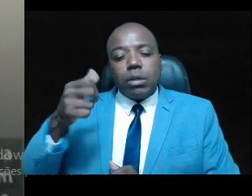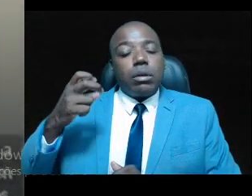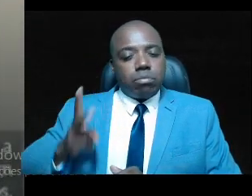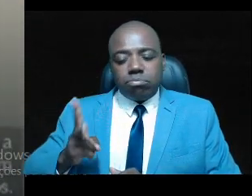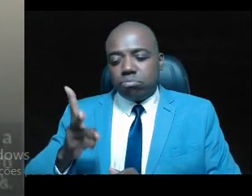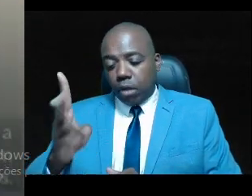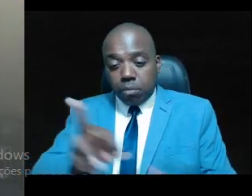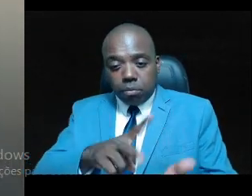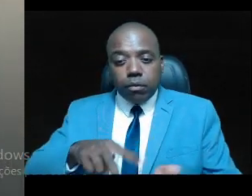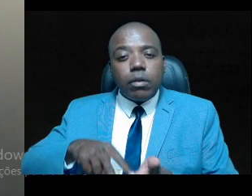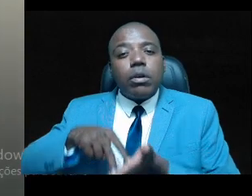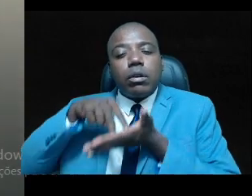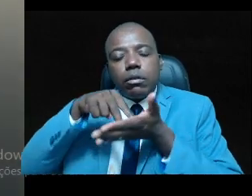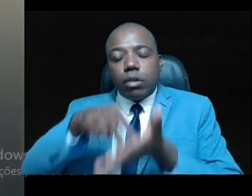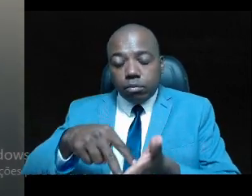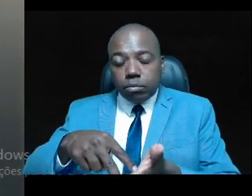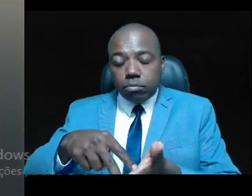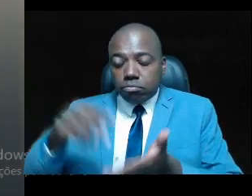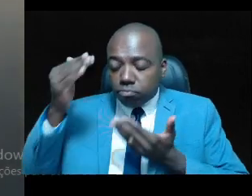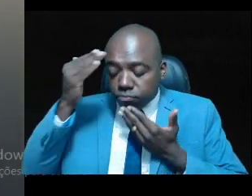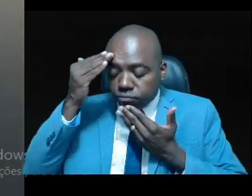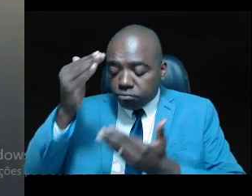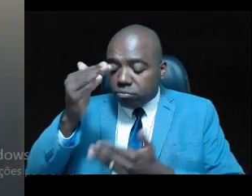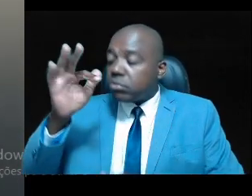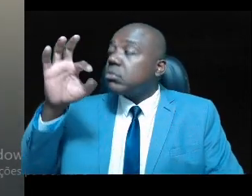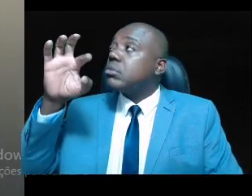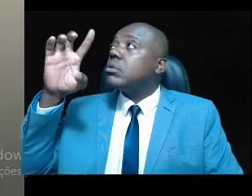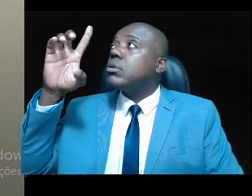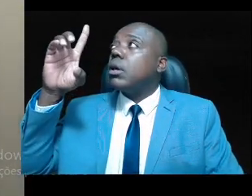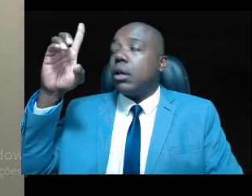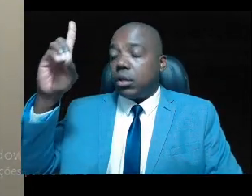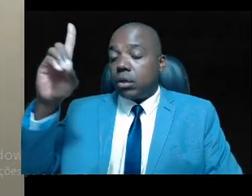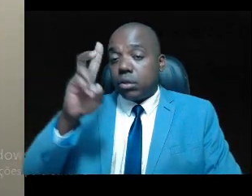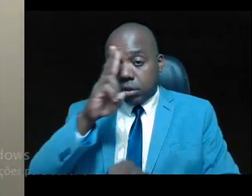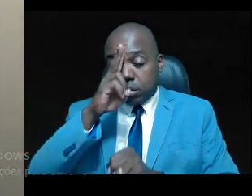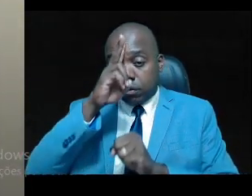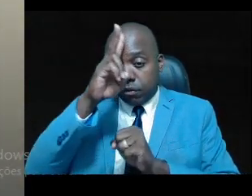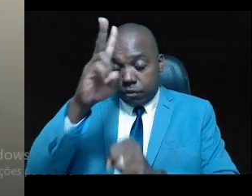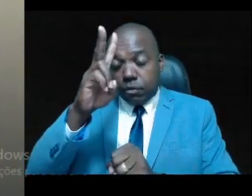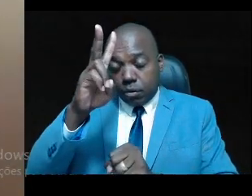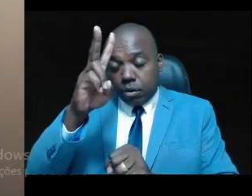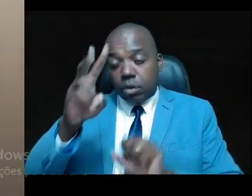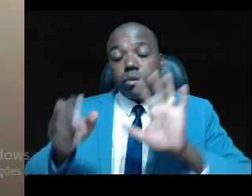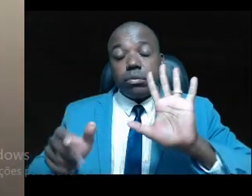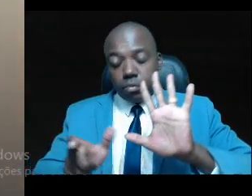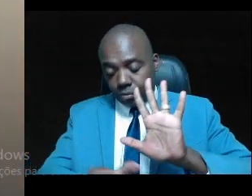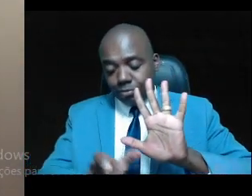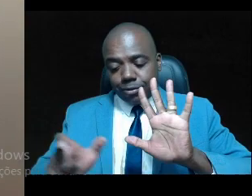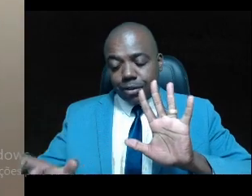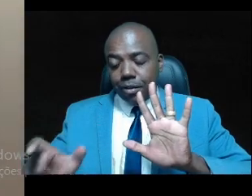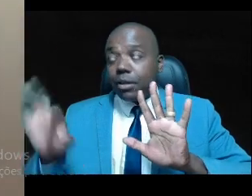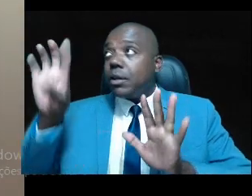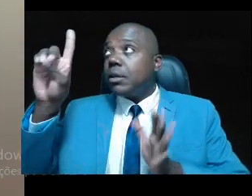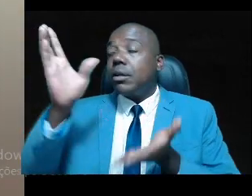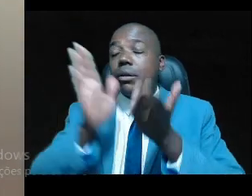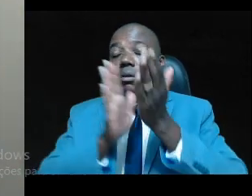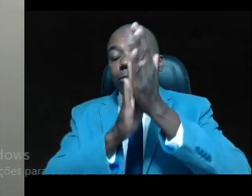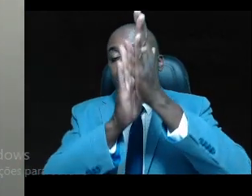aperfeiçoados. Agradecemos a Deus por essa força e recitativo. Deus seja louvado.